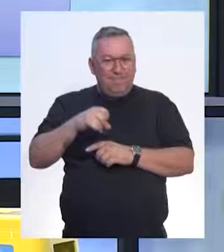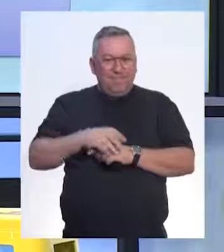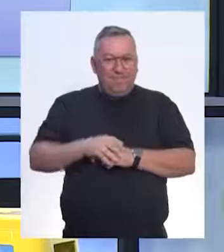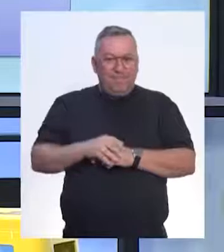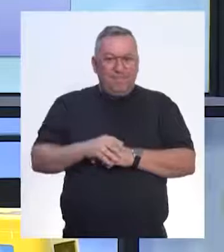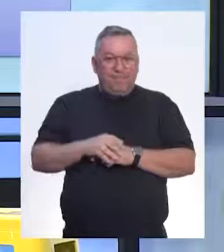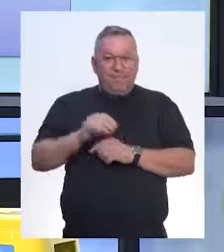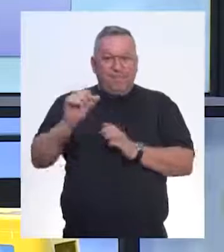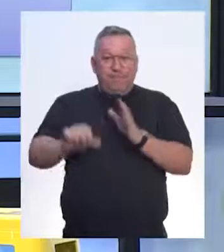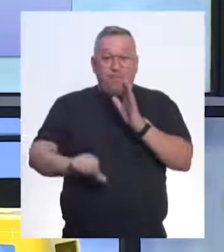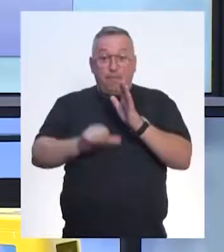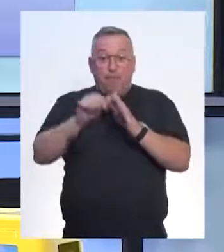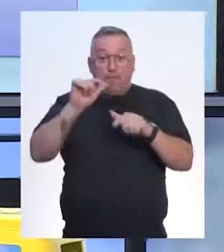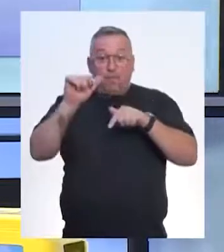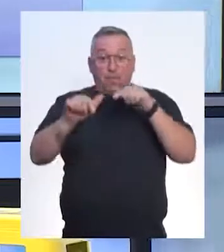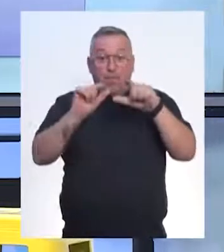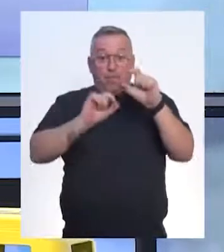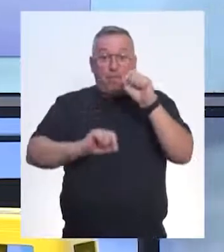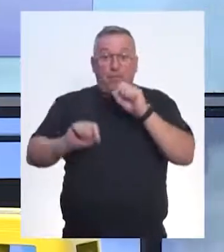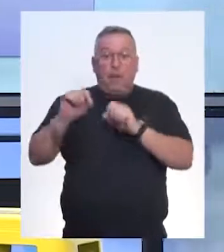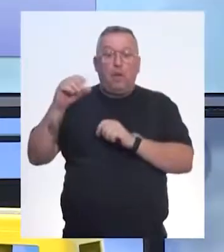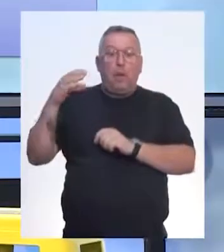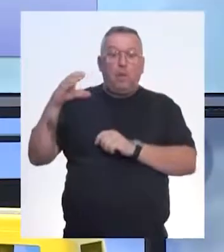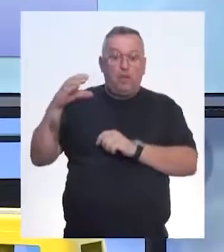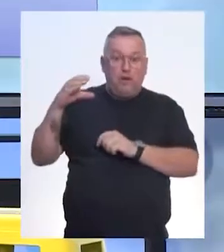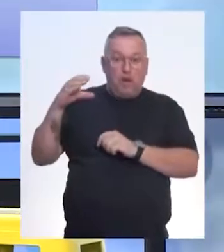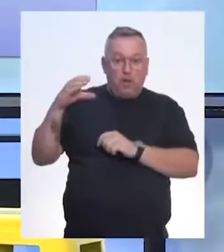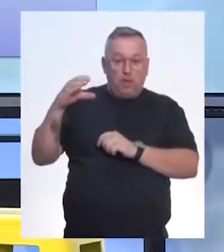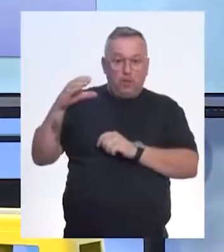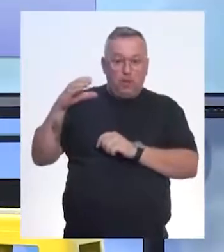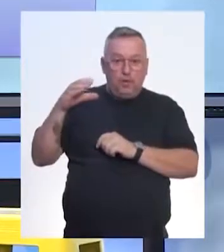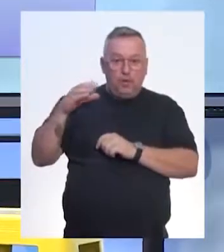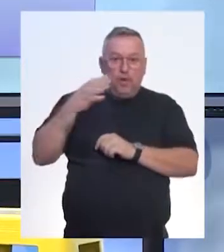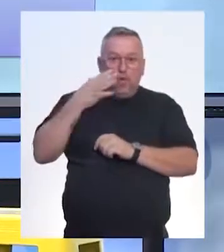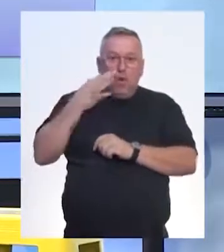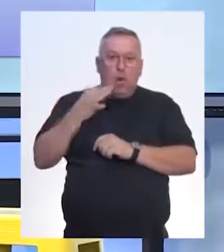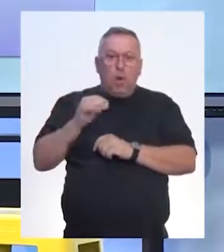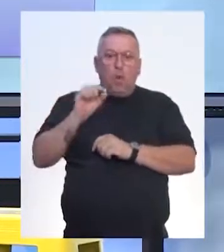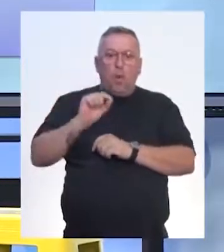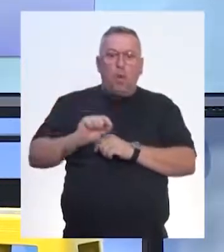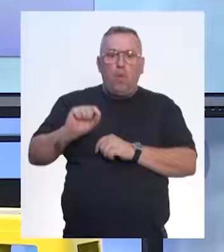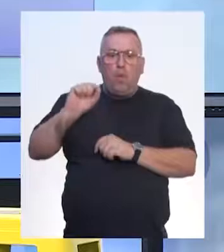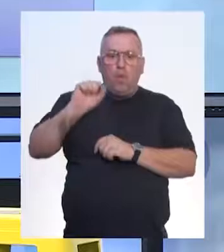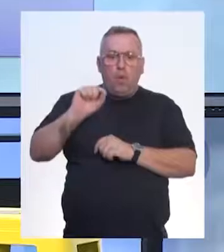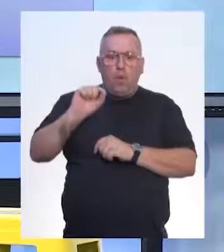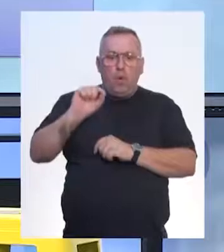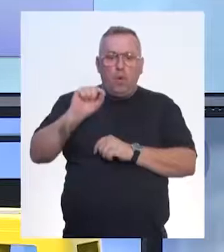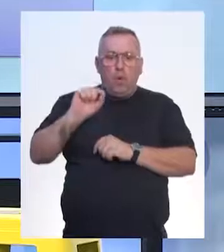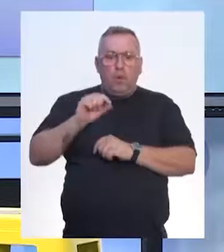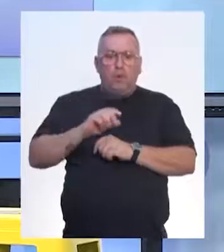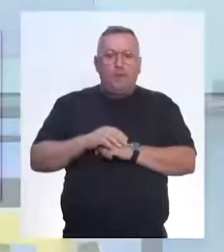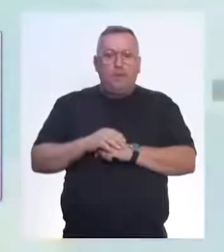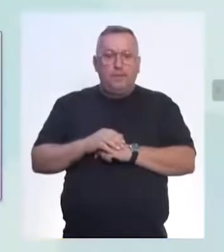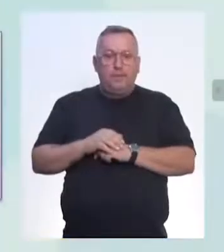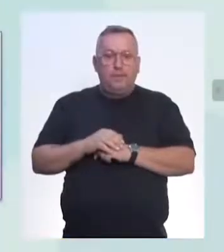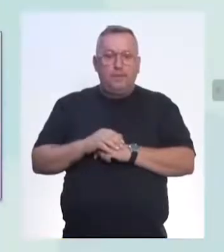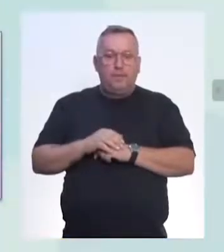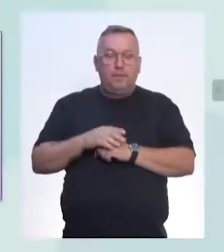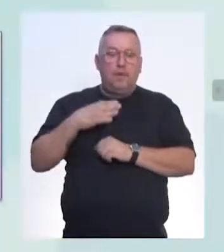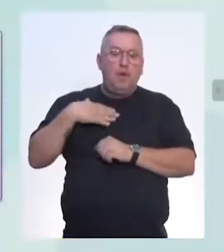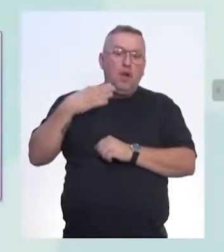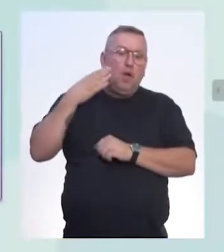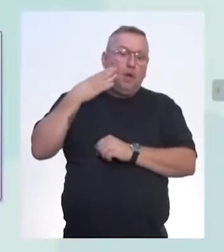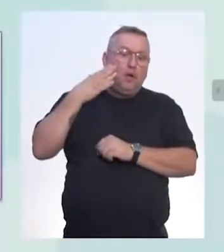Então primeiro nós vamos trabalhar com carboidratos. O que eu vou observar nos carboidratos? Eu